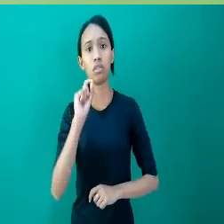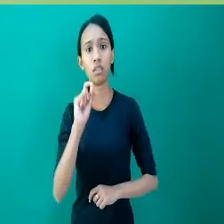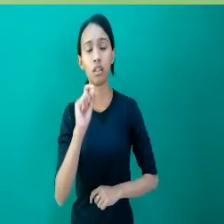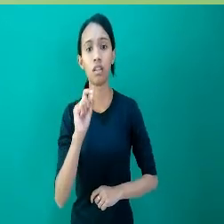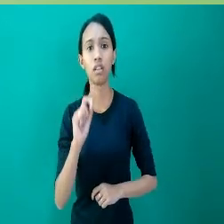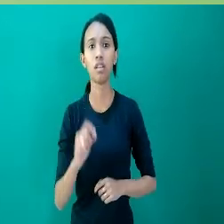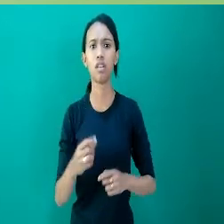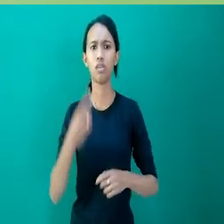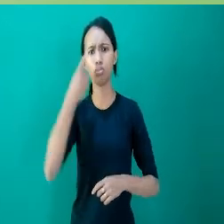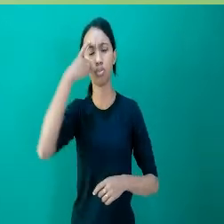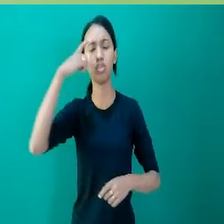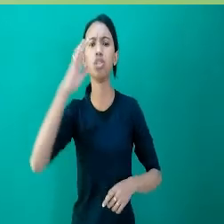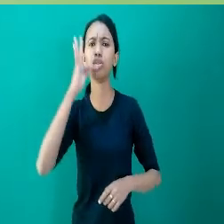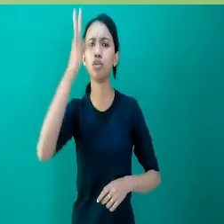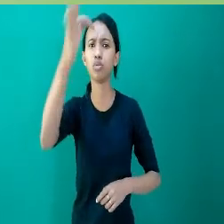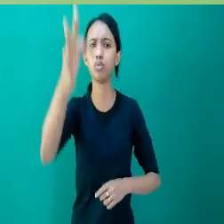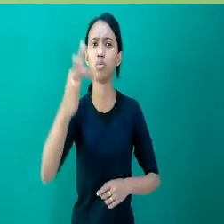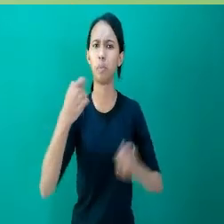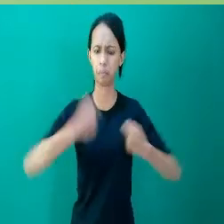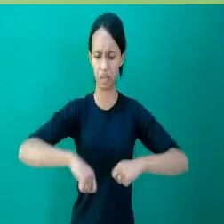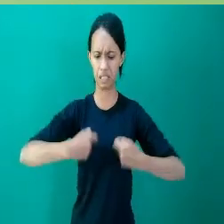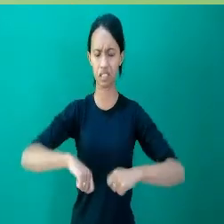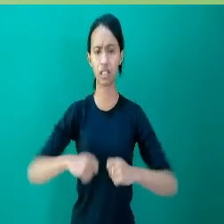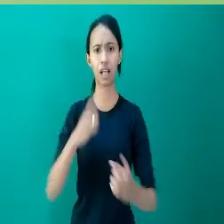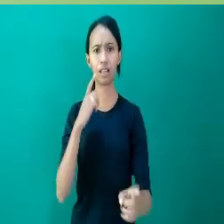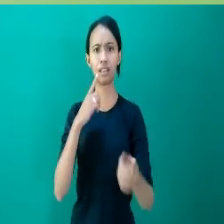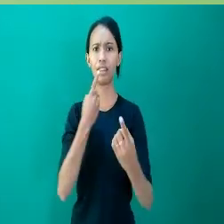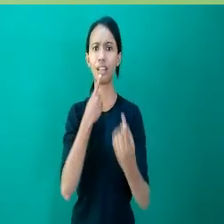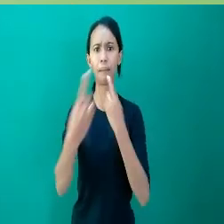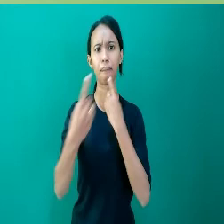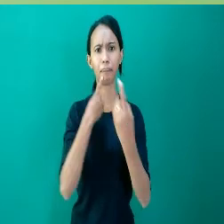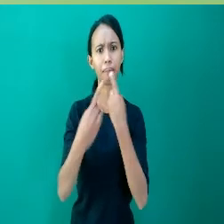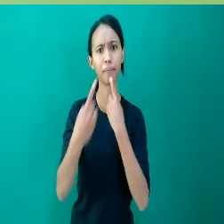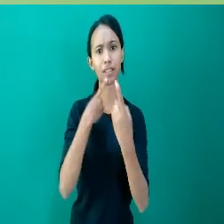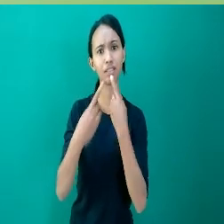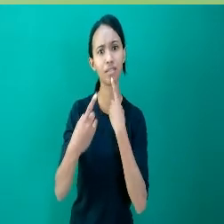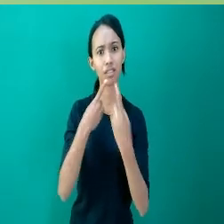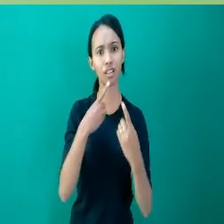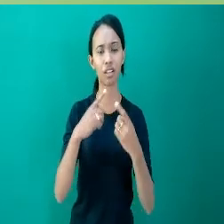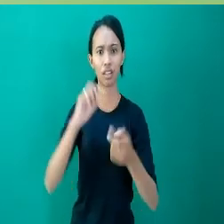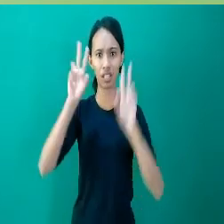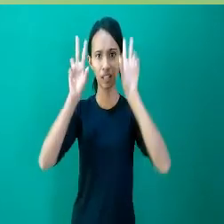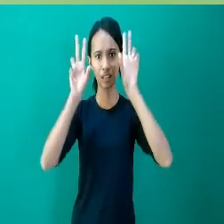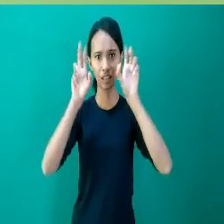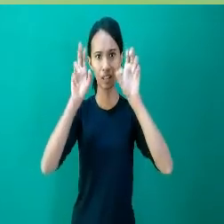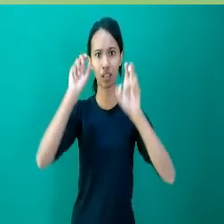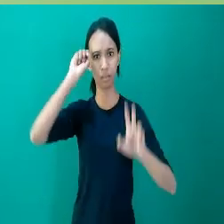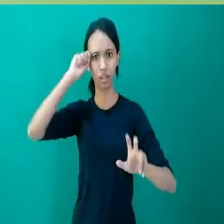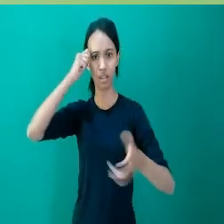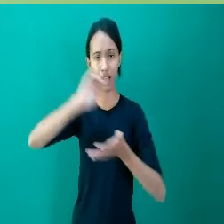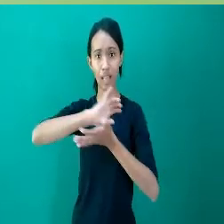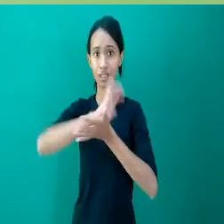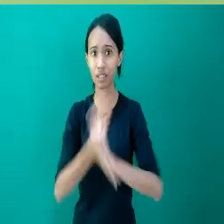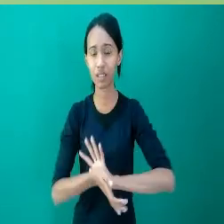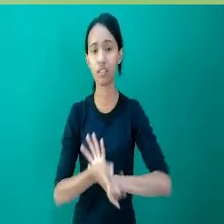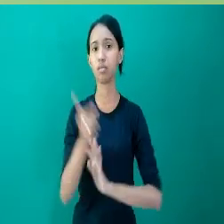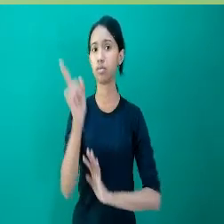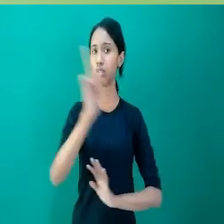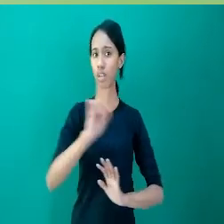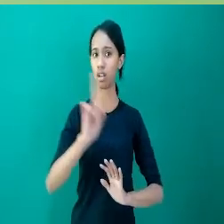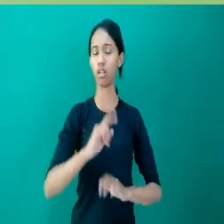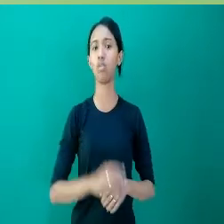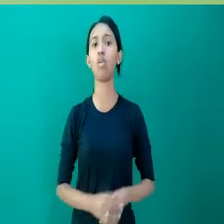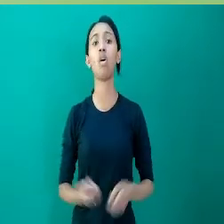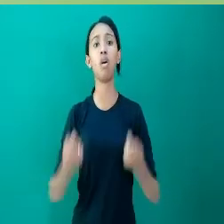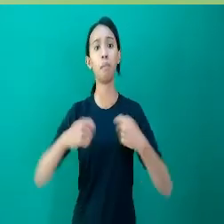mais preciso nós estarmos debatendo racismo na sociedade. Nós estarmos avançando mais no mundo